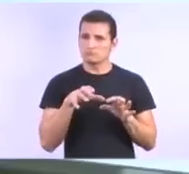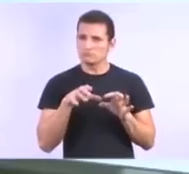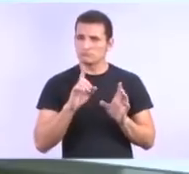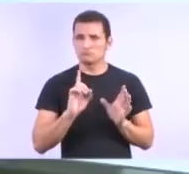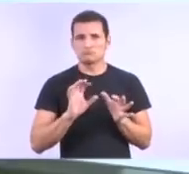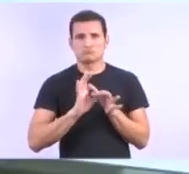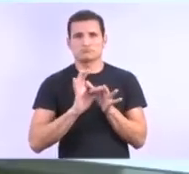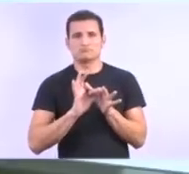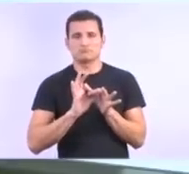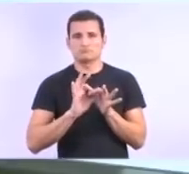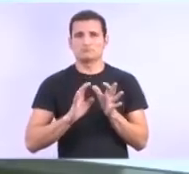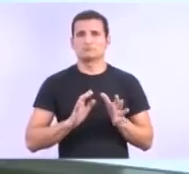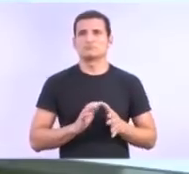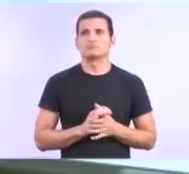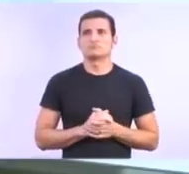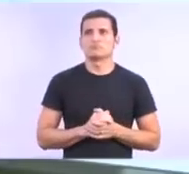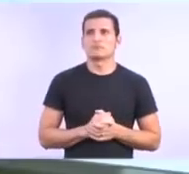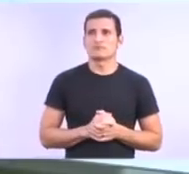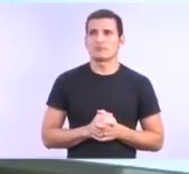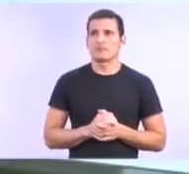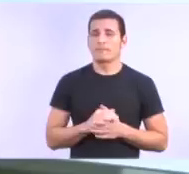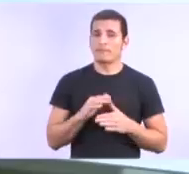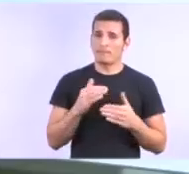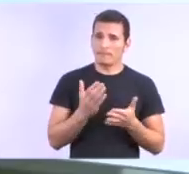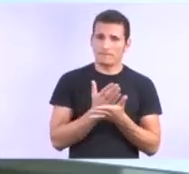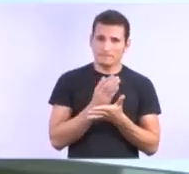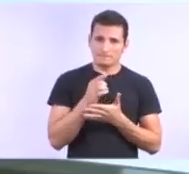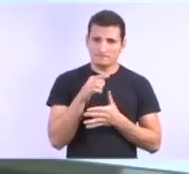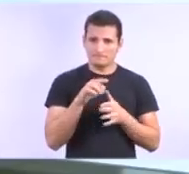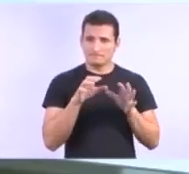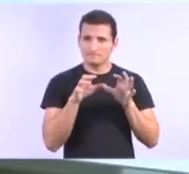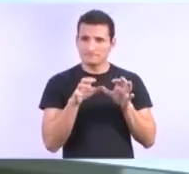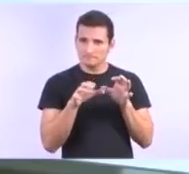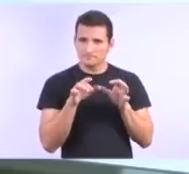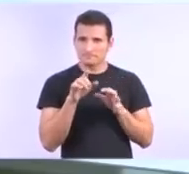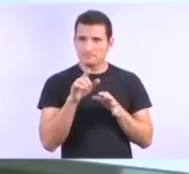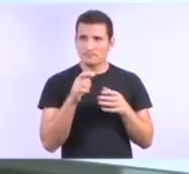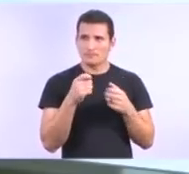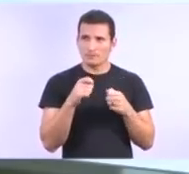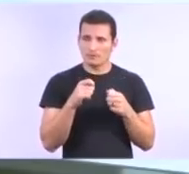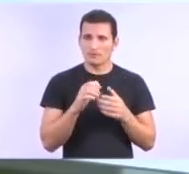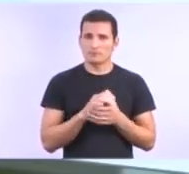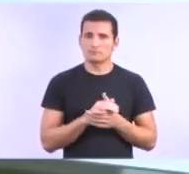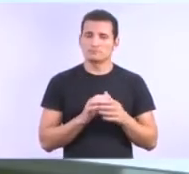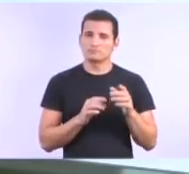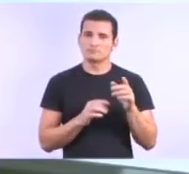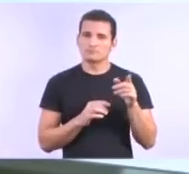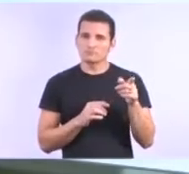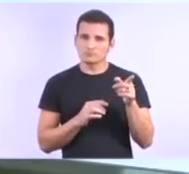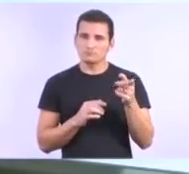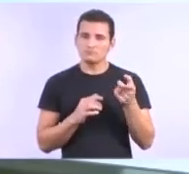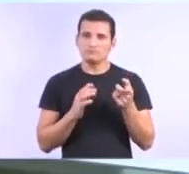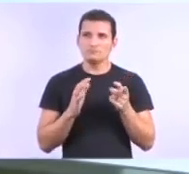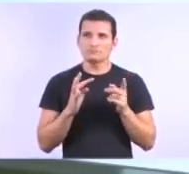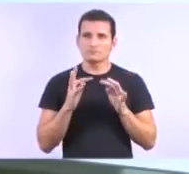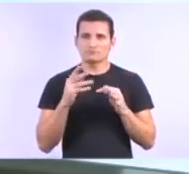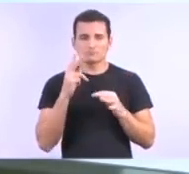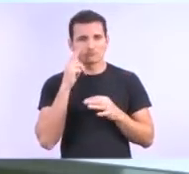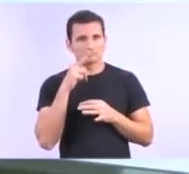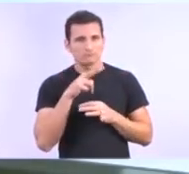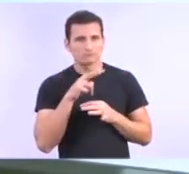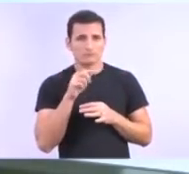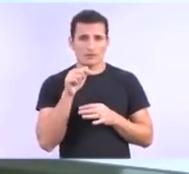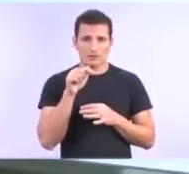são públicas. Então, alguma dessas características que você tem que elencar, isso aqui vai ser, todo mundo vai ter que saber, e essa aqui vai ser interna para